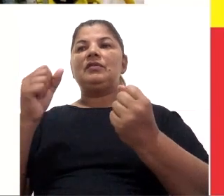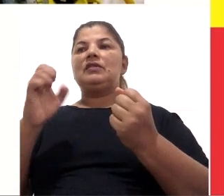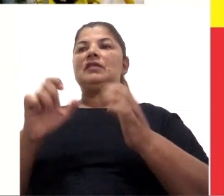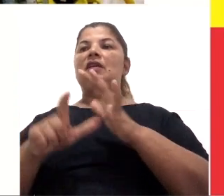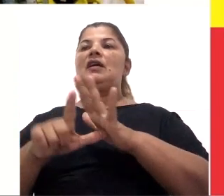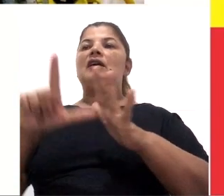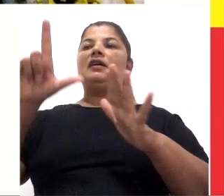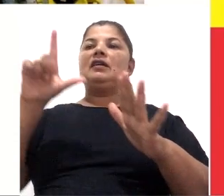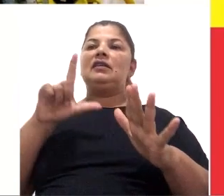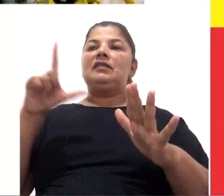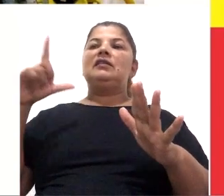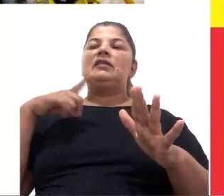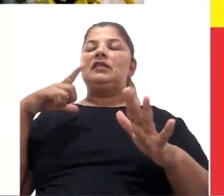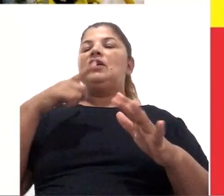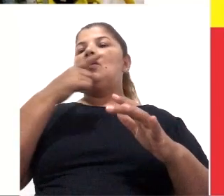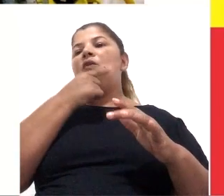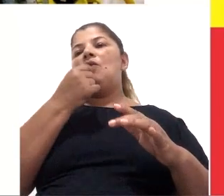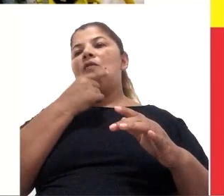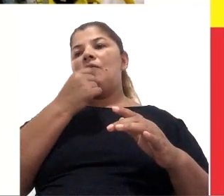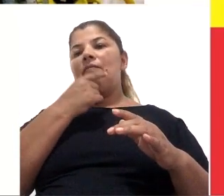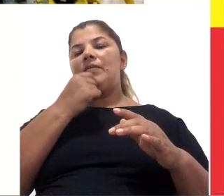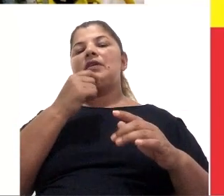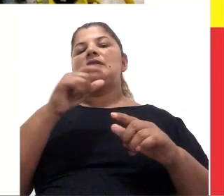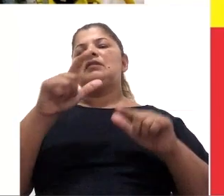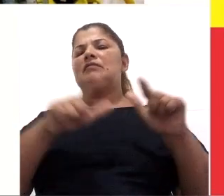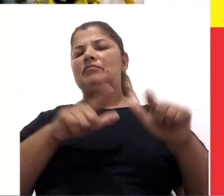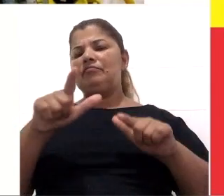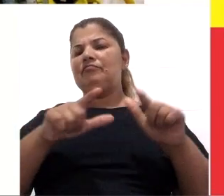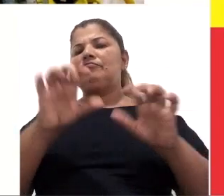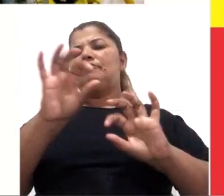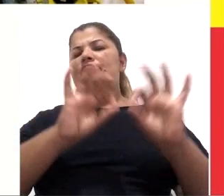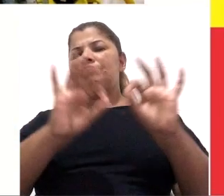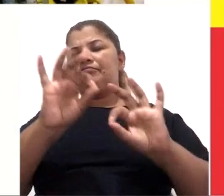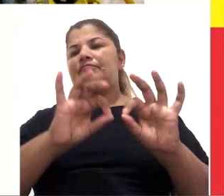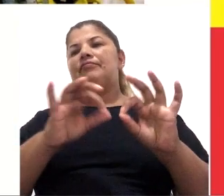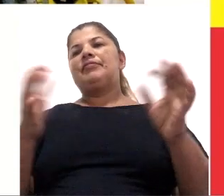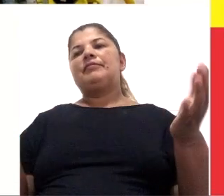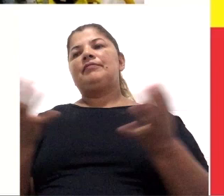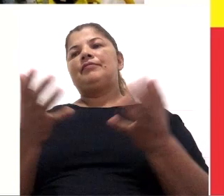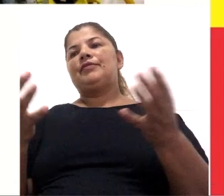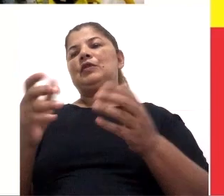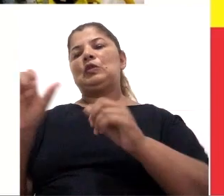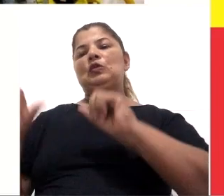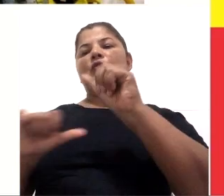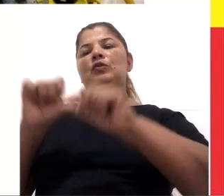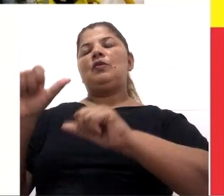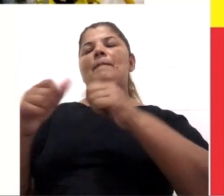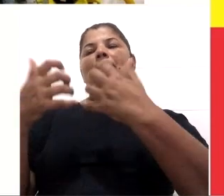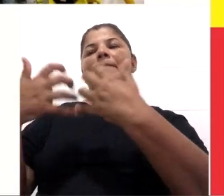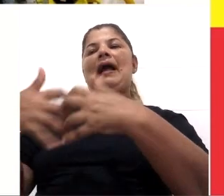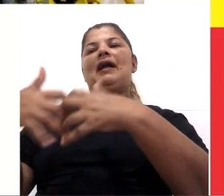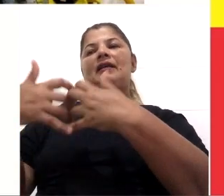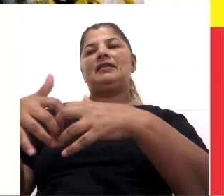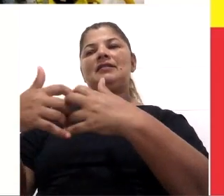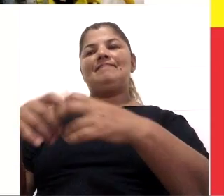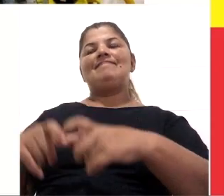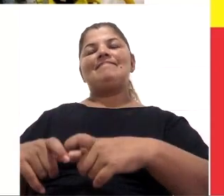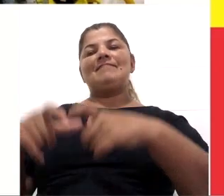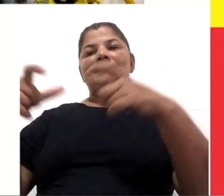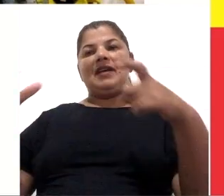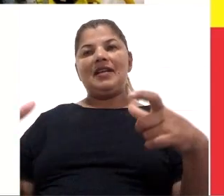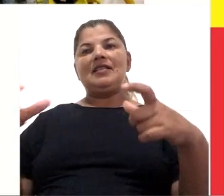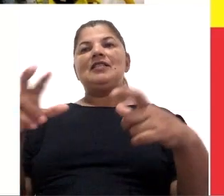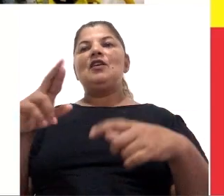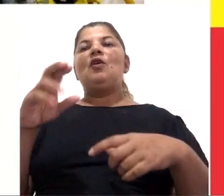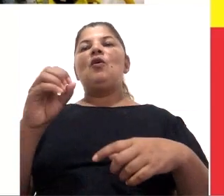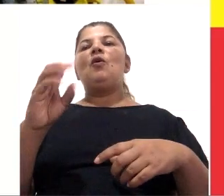se antes a gente via aí homens trabalhando, como a gente comentou na aula, agora a gente vai ver mais máquinas, ver mais